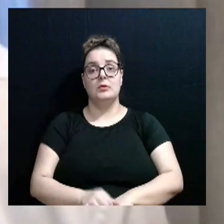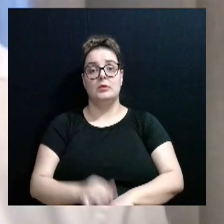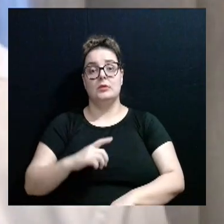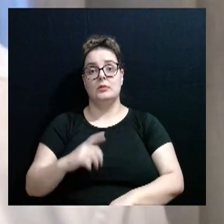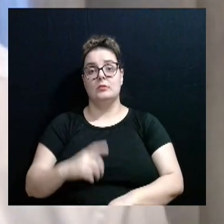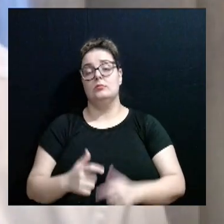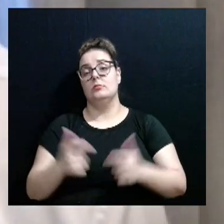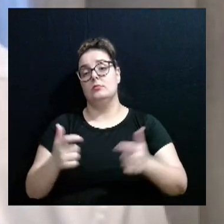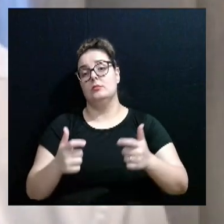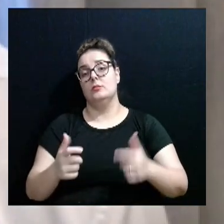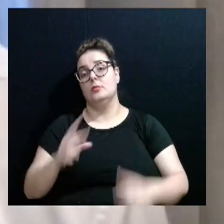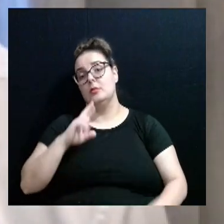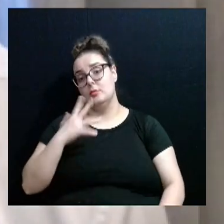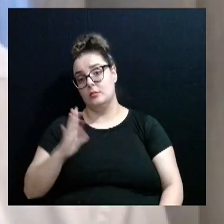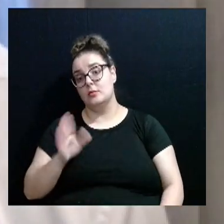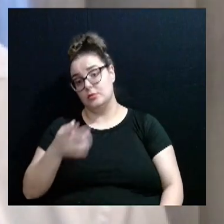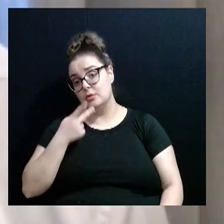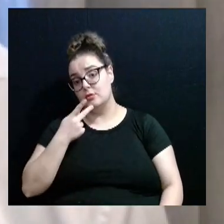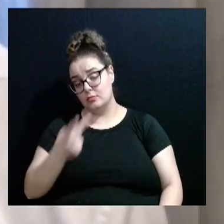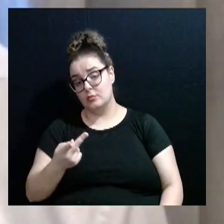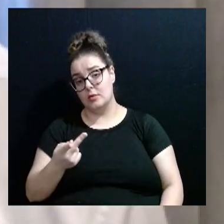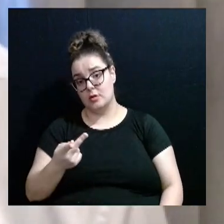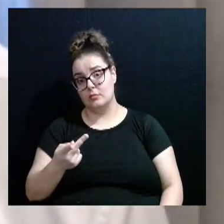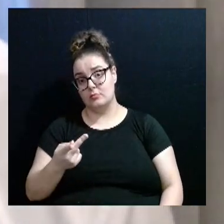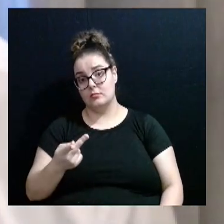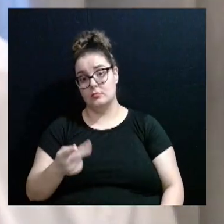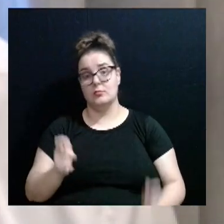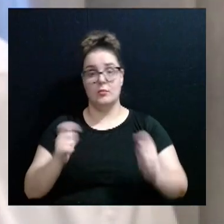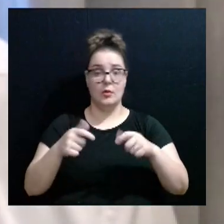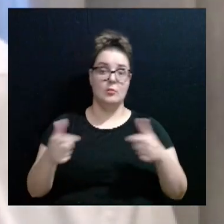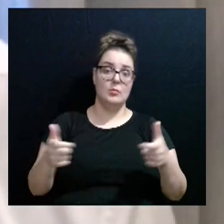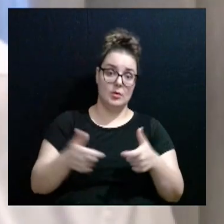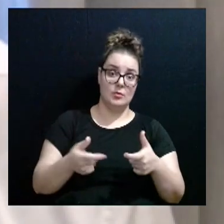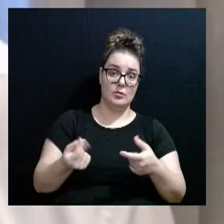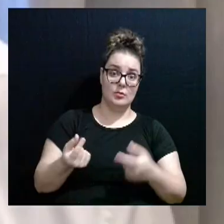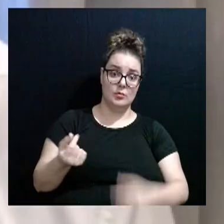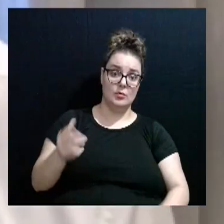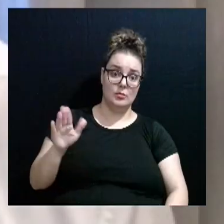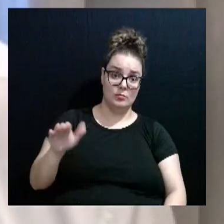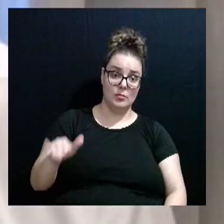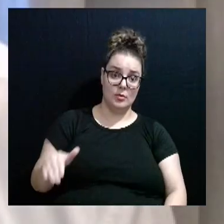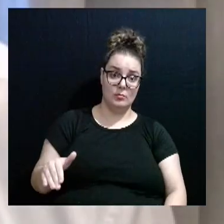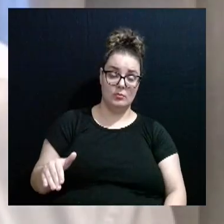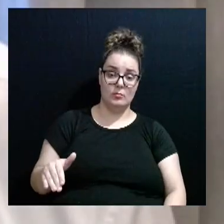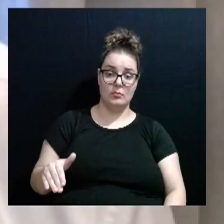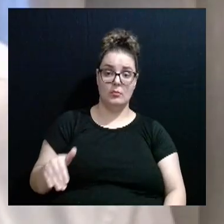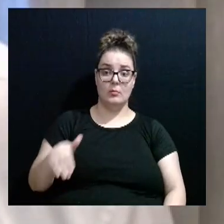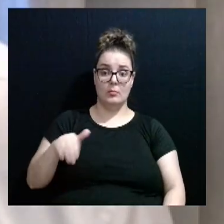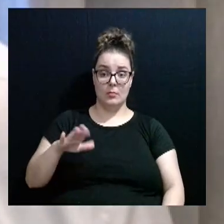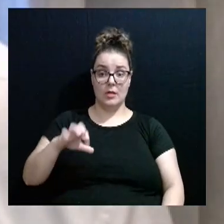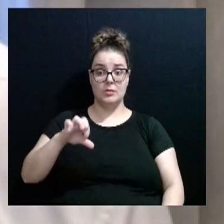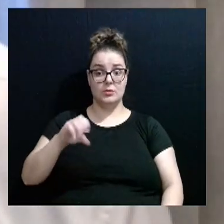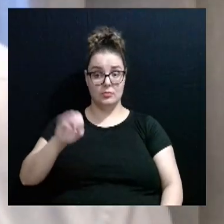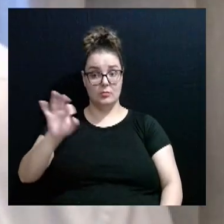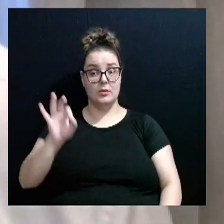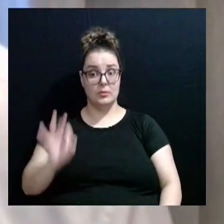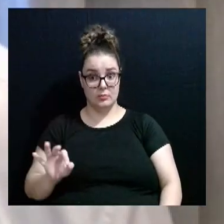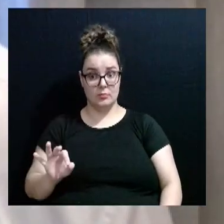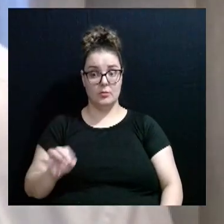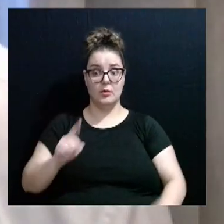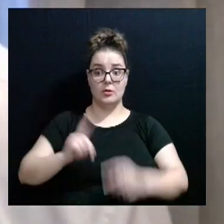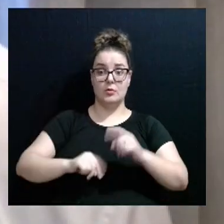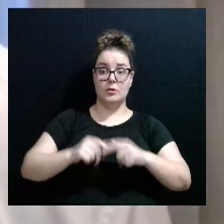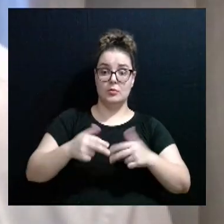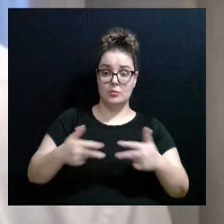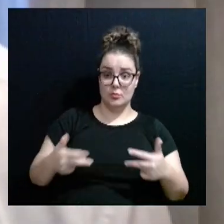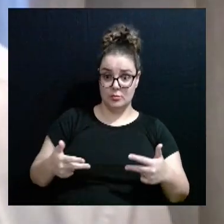já mencionou de uma possível redução de preço. Mais de 90% dos produtos do comércio